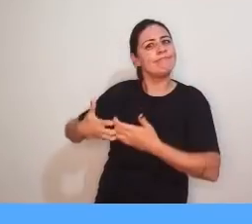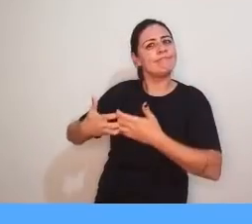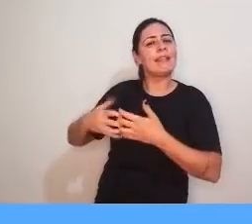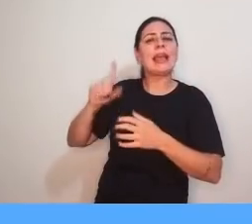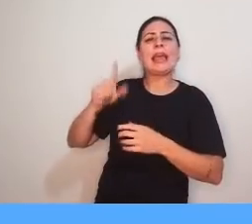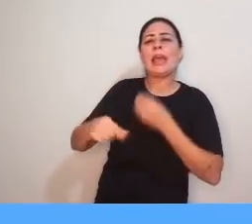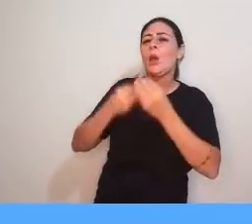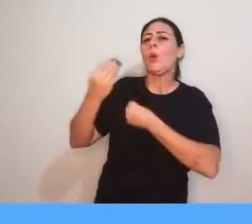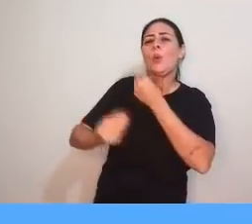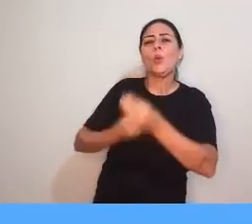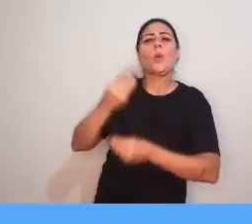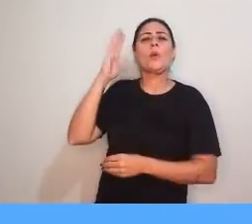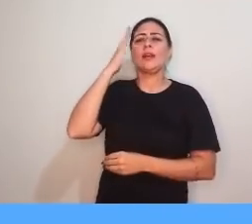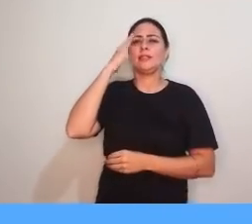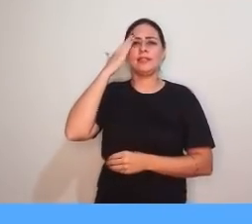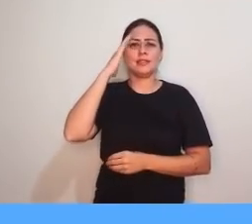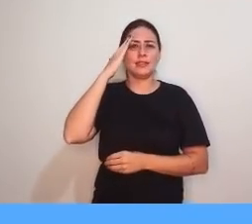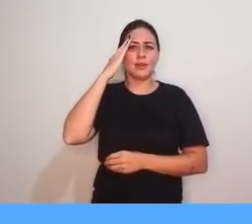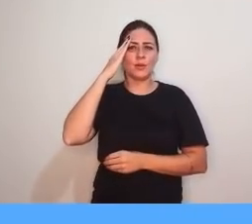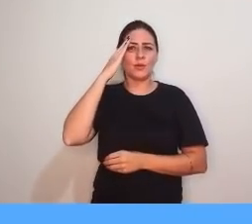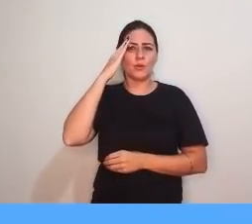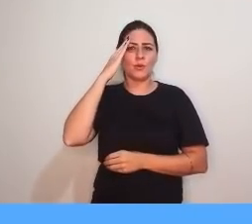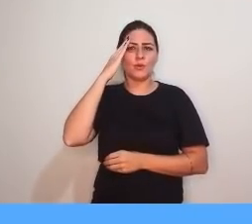comum. Esse